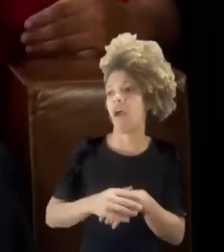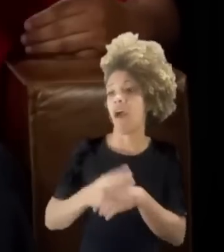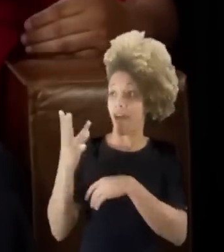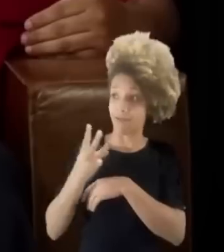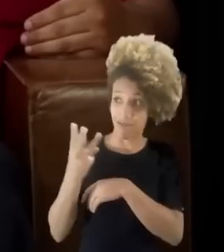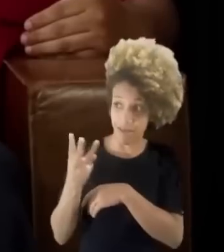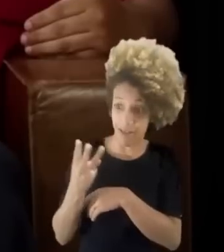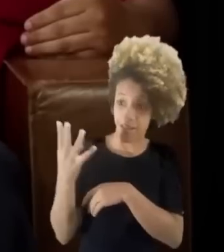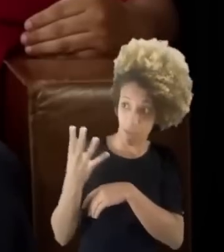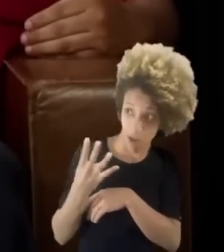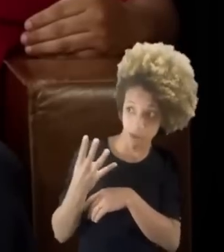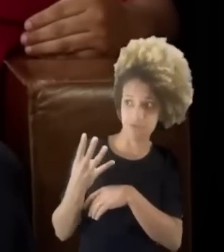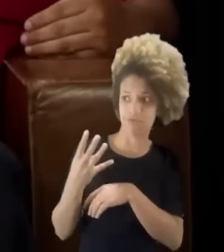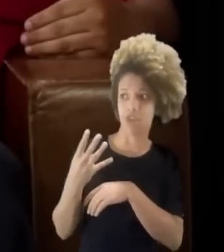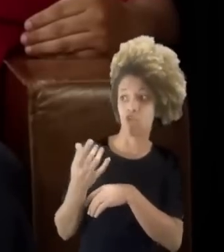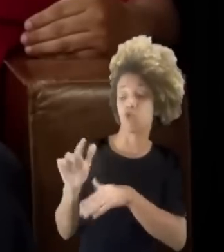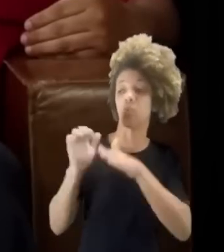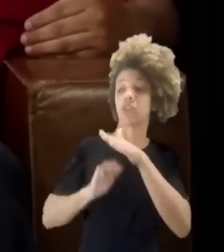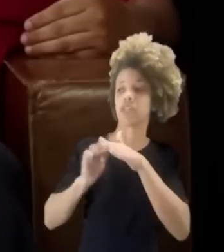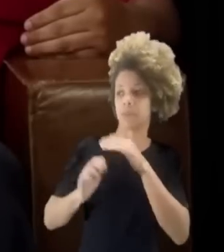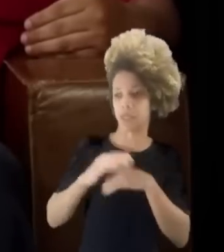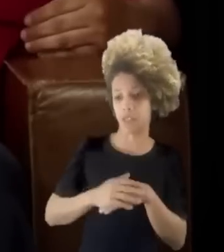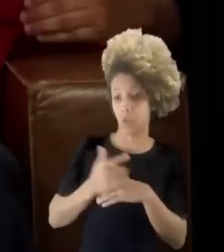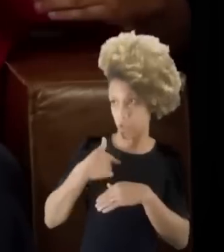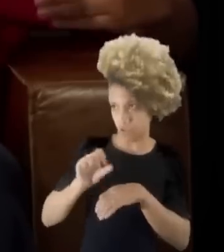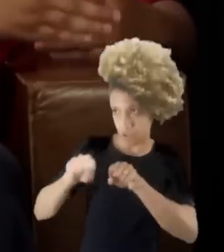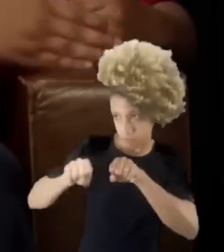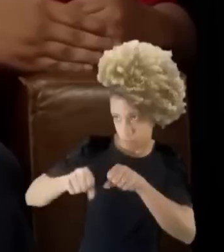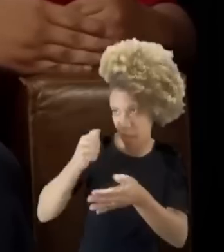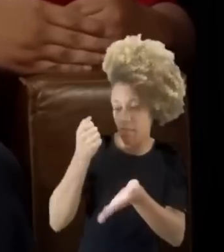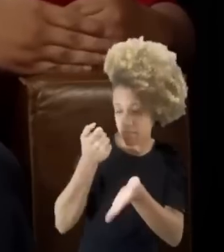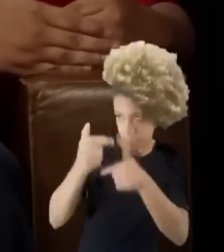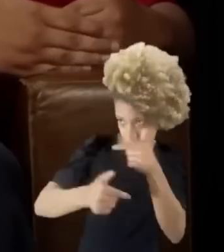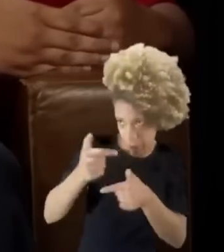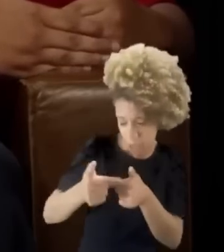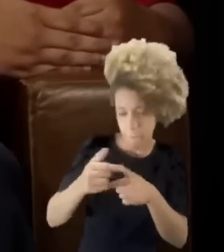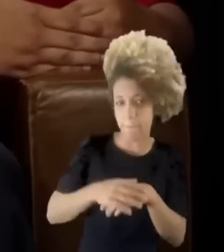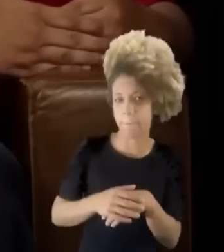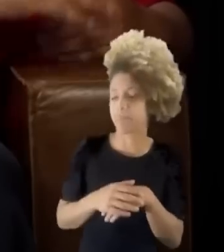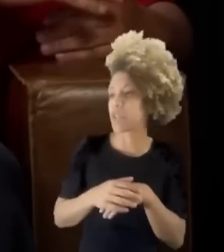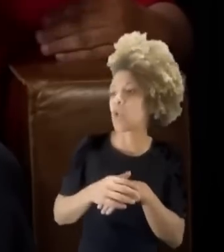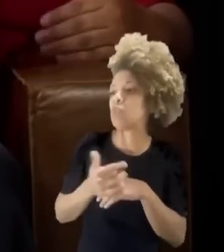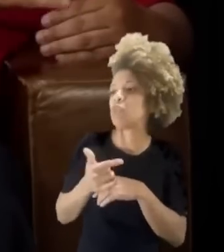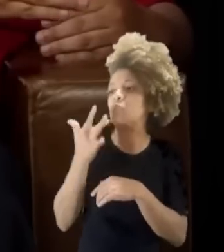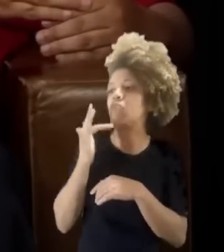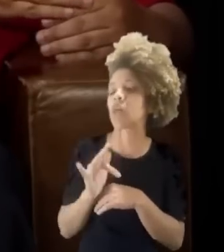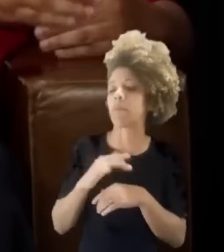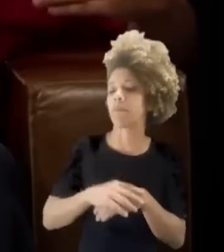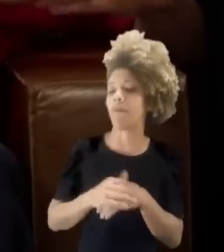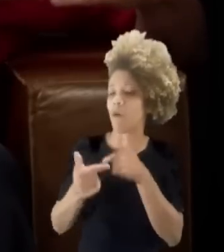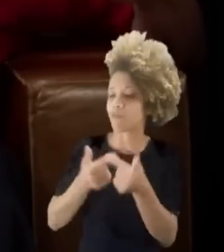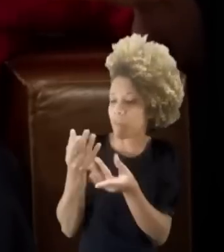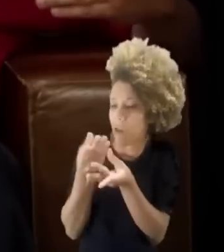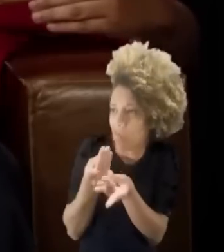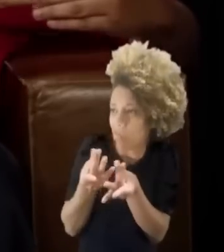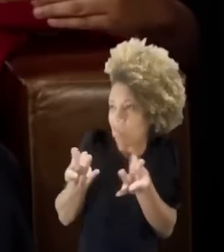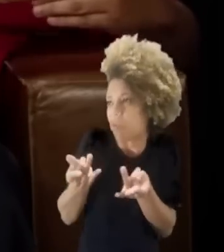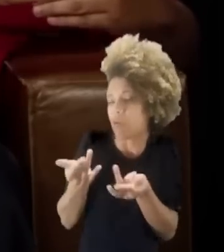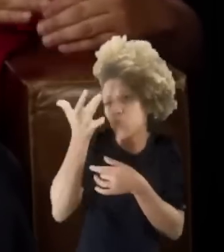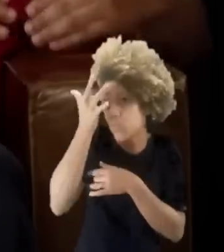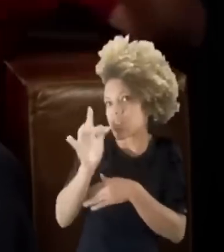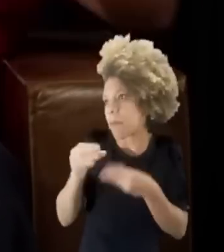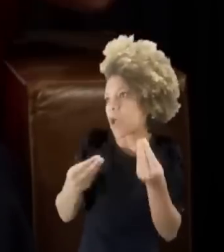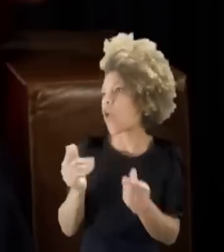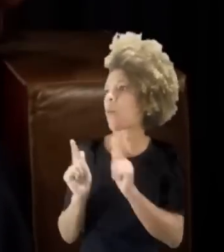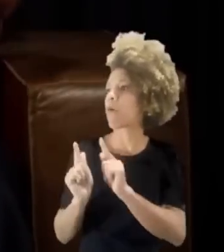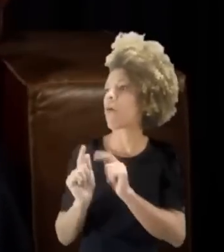quarteirizadas que era as bocas de porco na minha época quando a gente foi trabalhar de motoboy então ali você já não sabe mas qual aí o trabalho Fica líquido você já não sabe mais quanto a quem você se